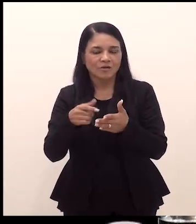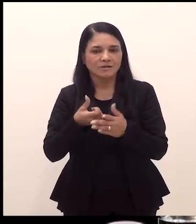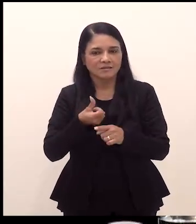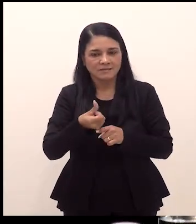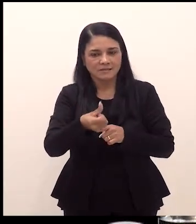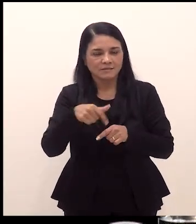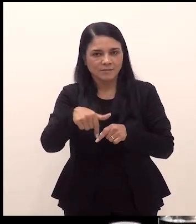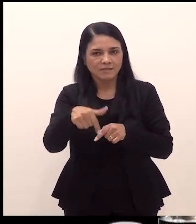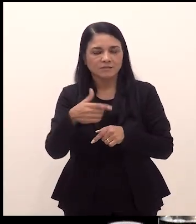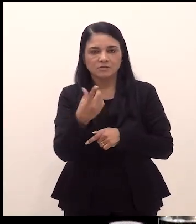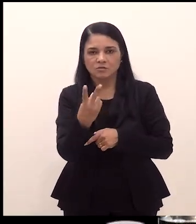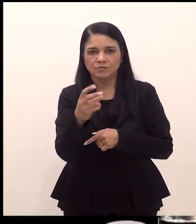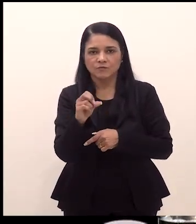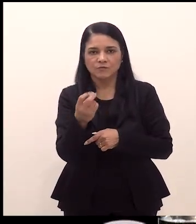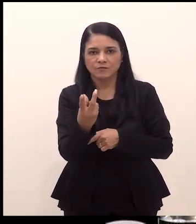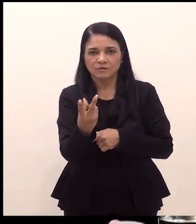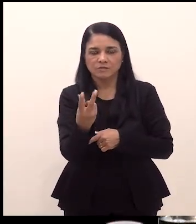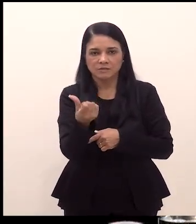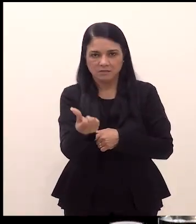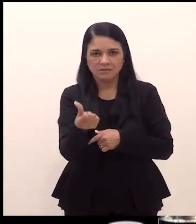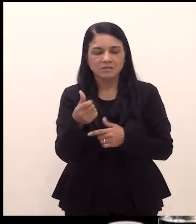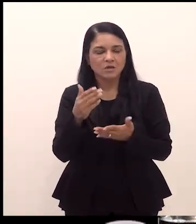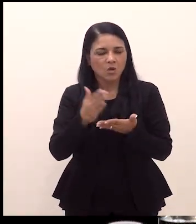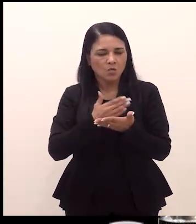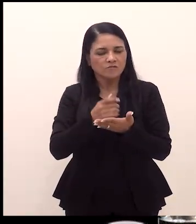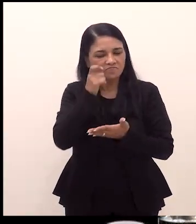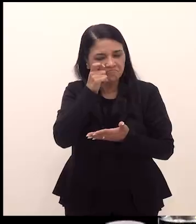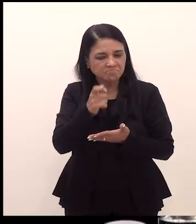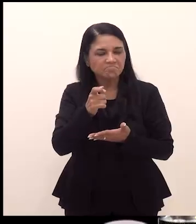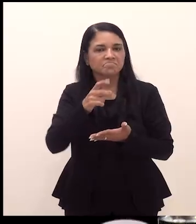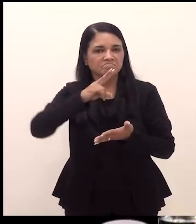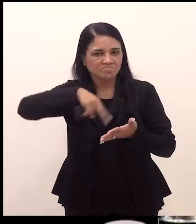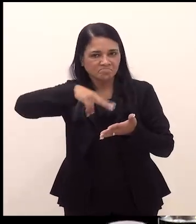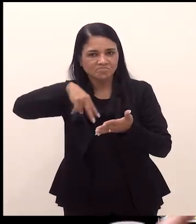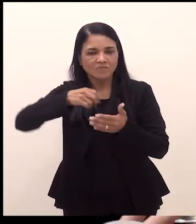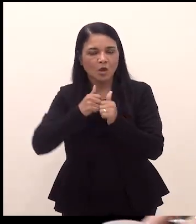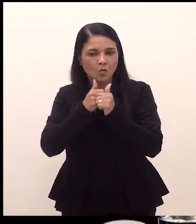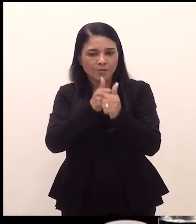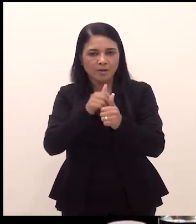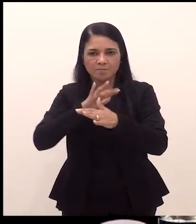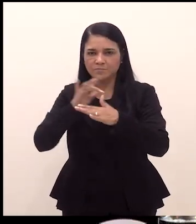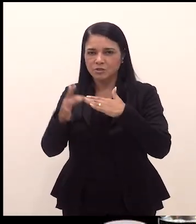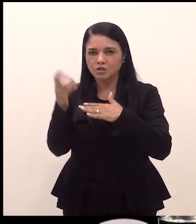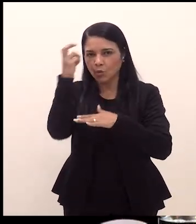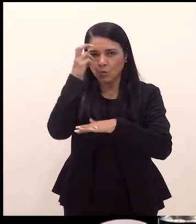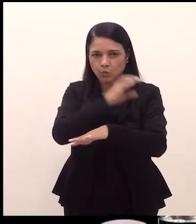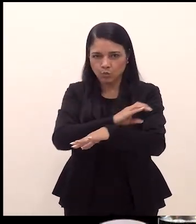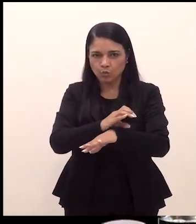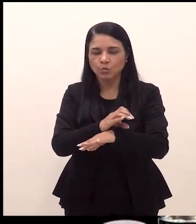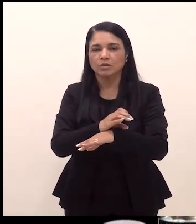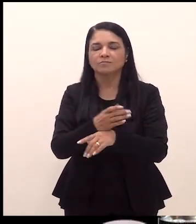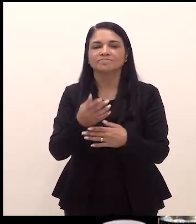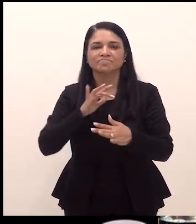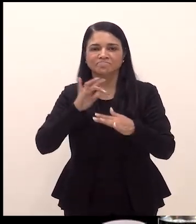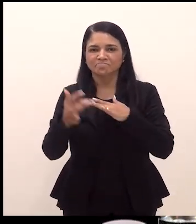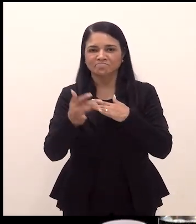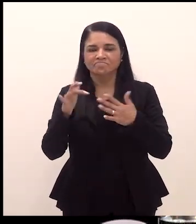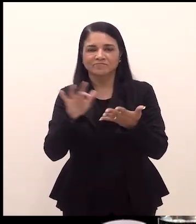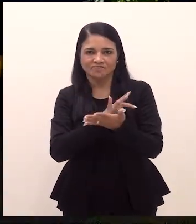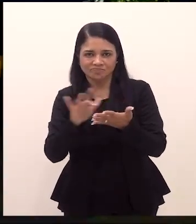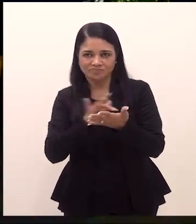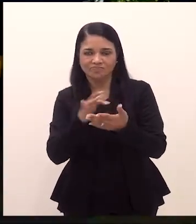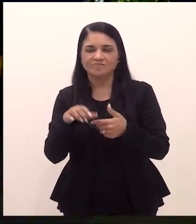primeiro semestre de 2026. Acho que é um livro bem interessante para a leitura de quem quer acompanhar a mídia, a cultura, essas tendências